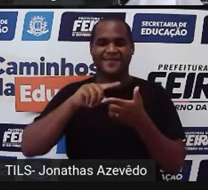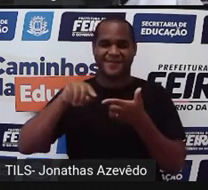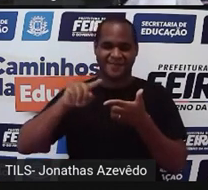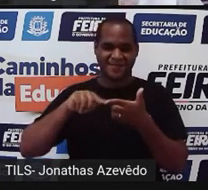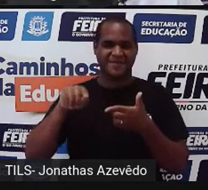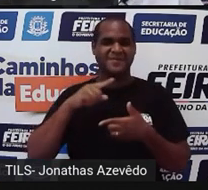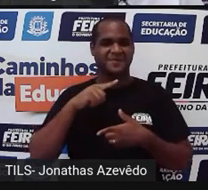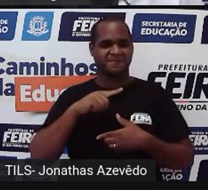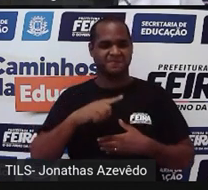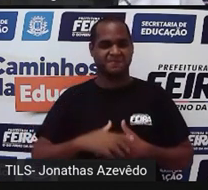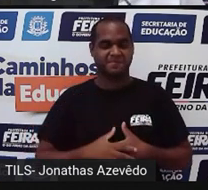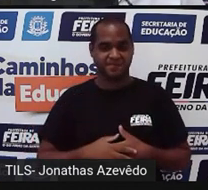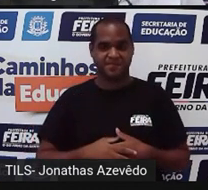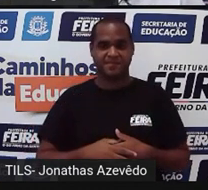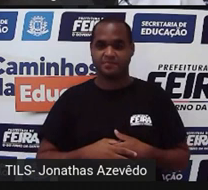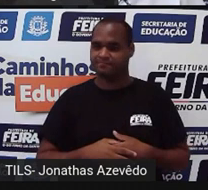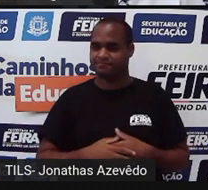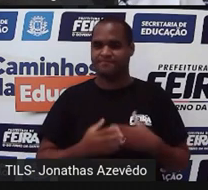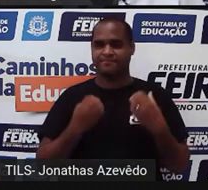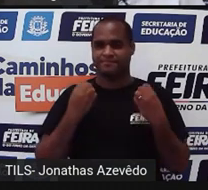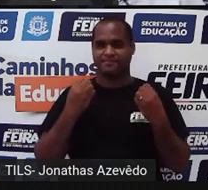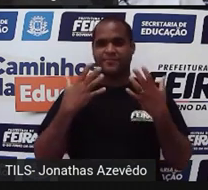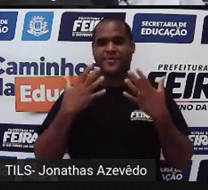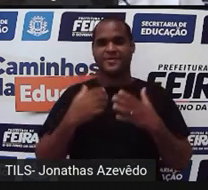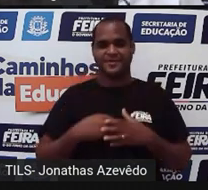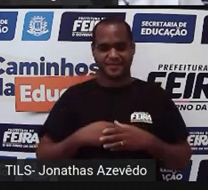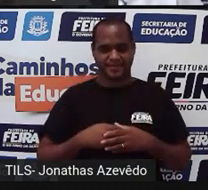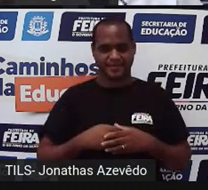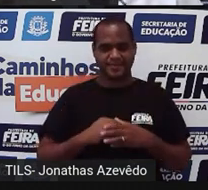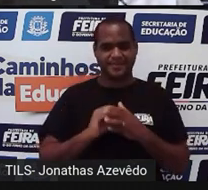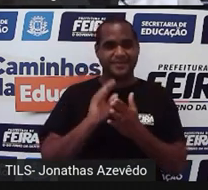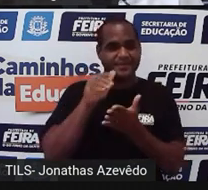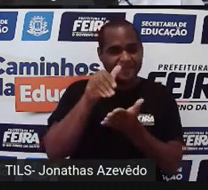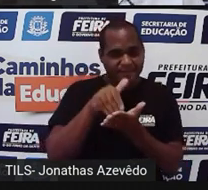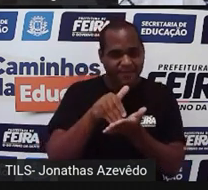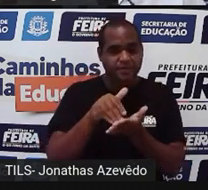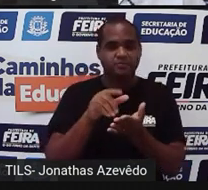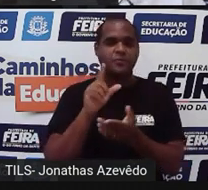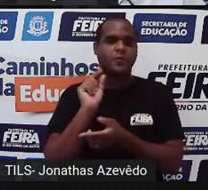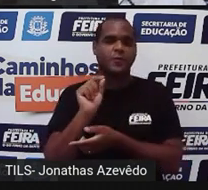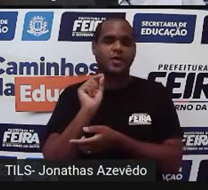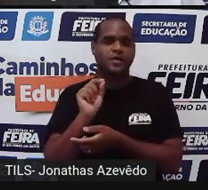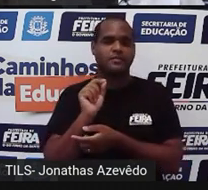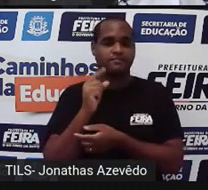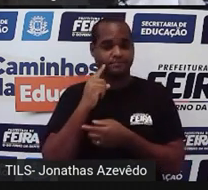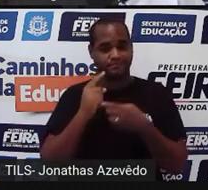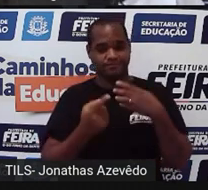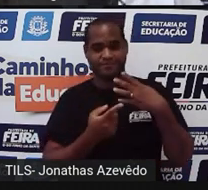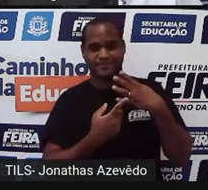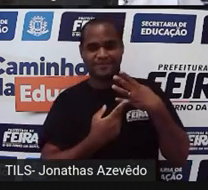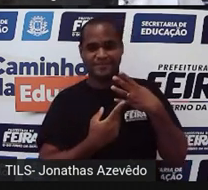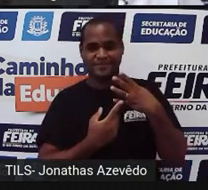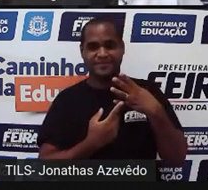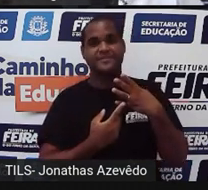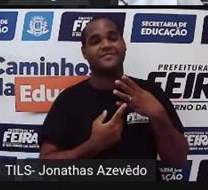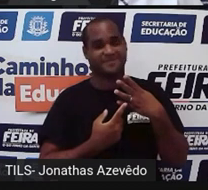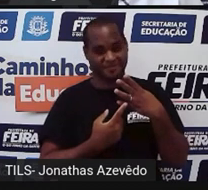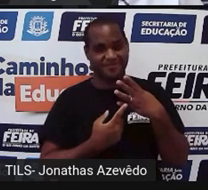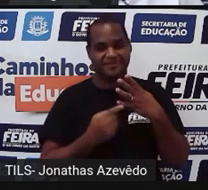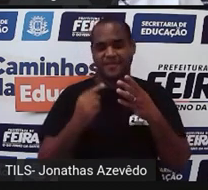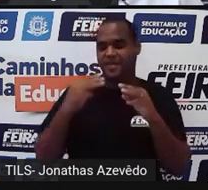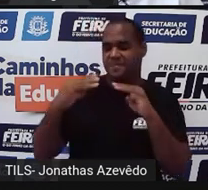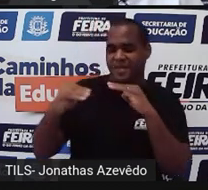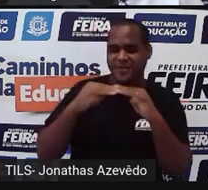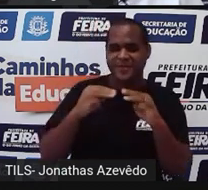tá bom? Bom, para finalizar, né, o quarto passo do método